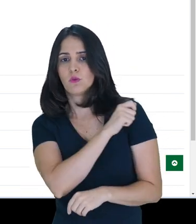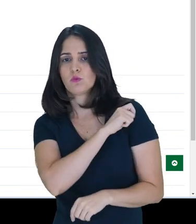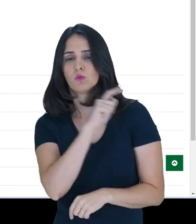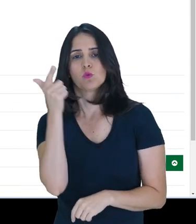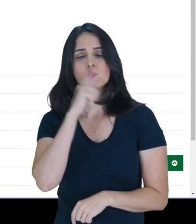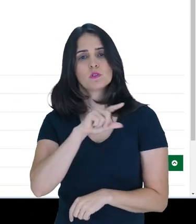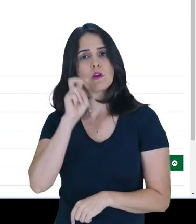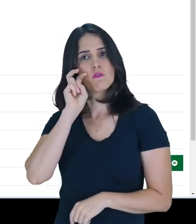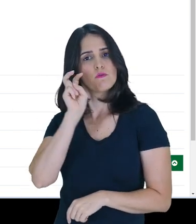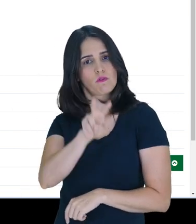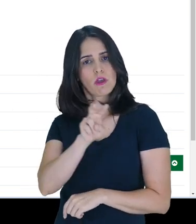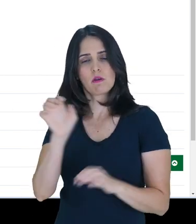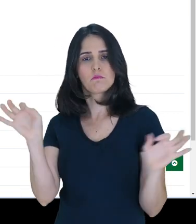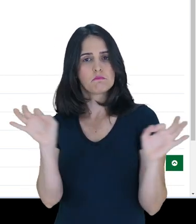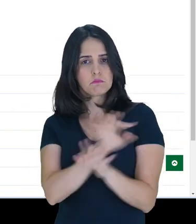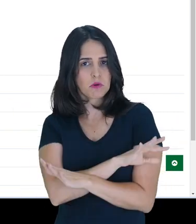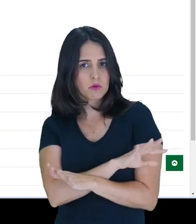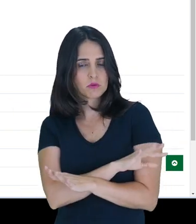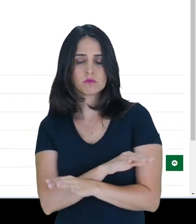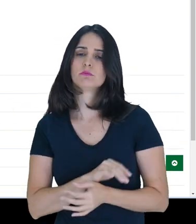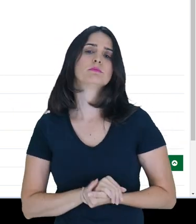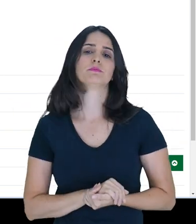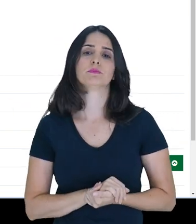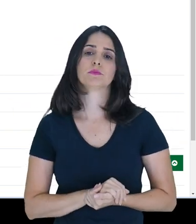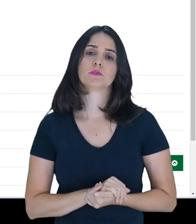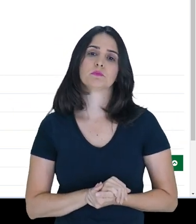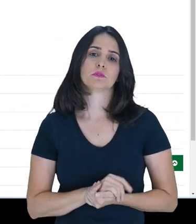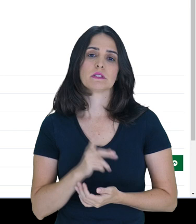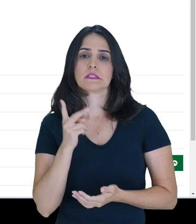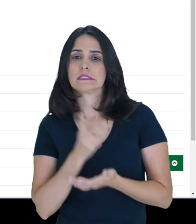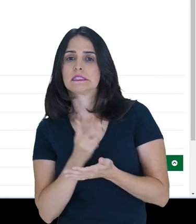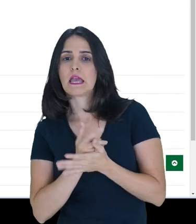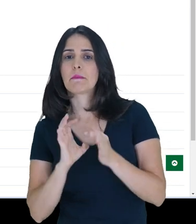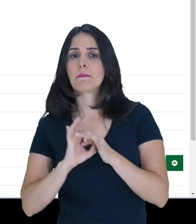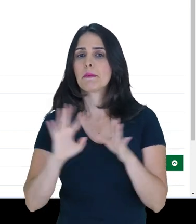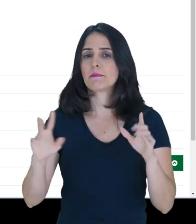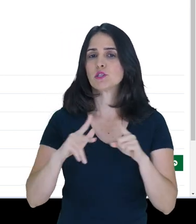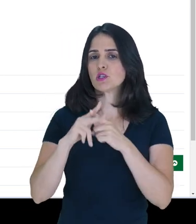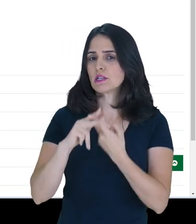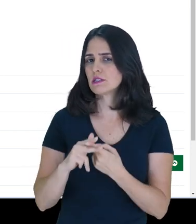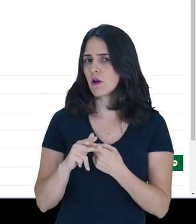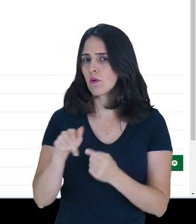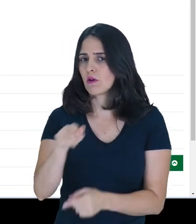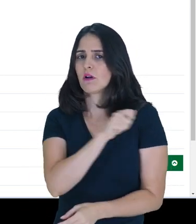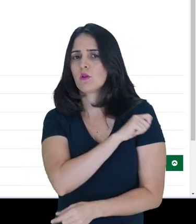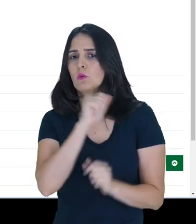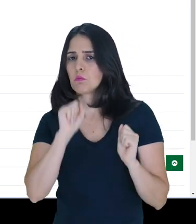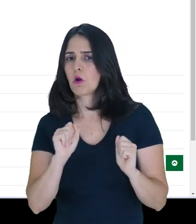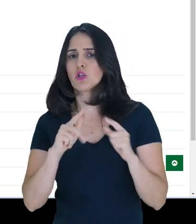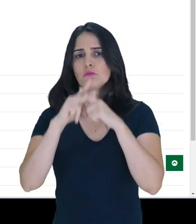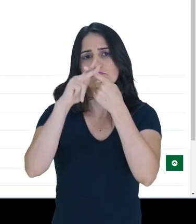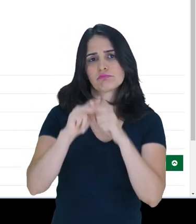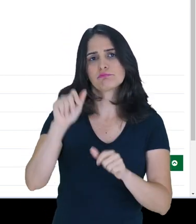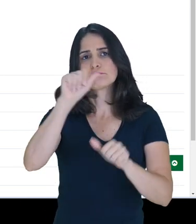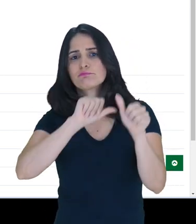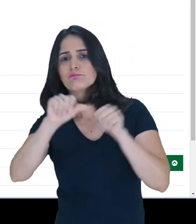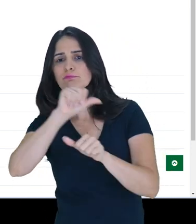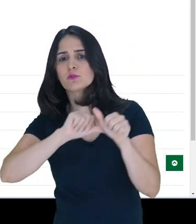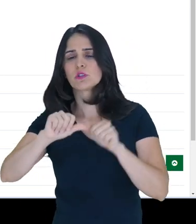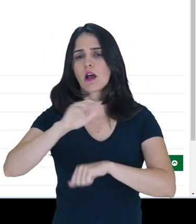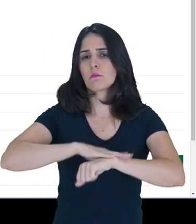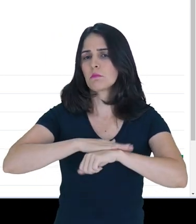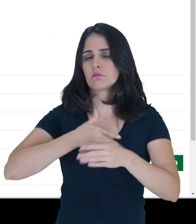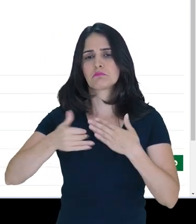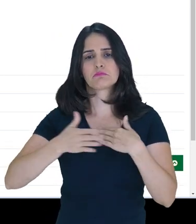o aluno posta e já fica visível sempre permitir a edição ou seja o estudante pode ou não editar a qualquer momento